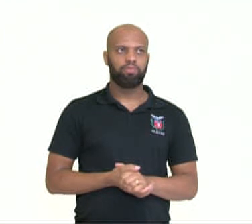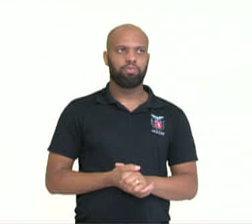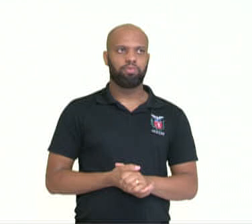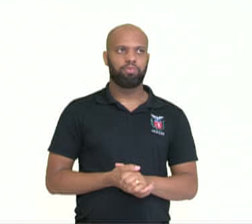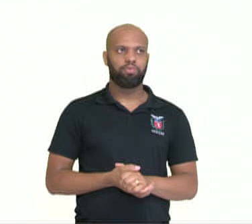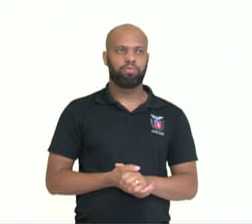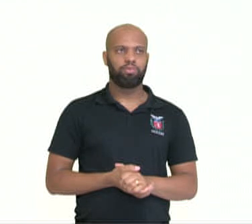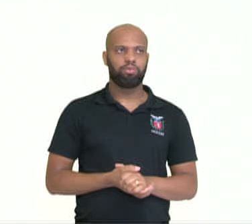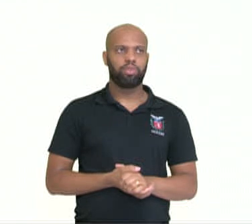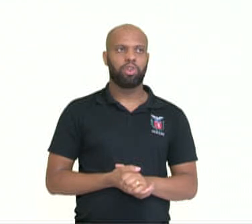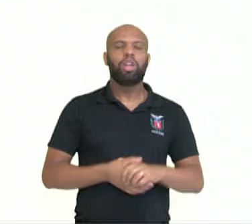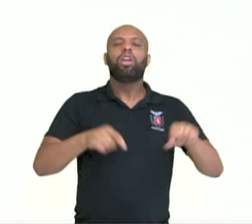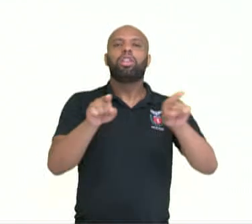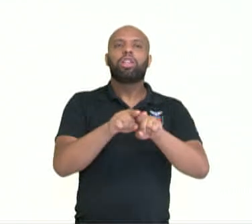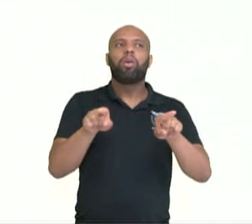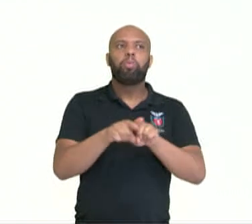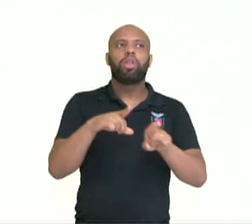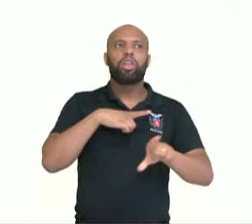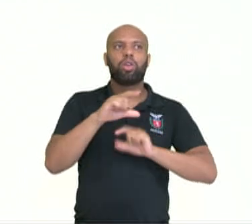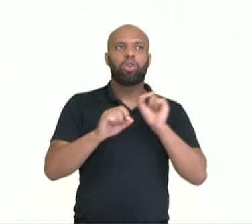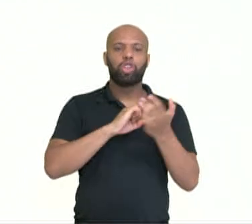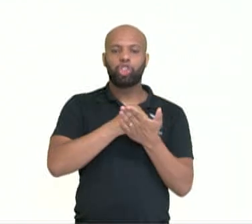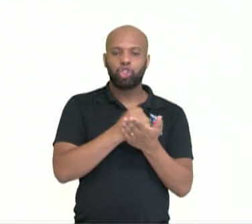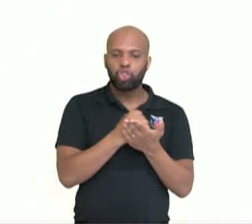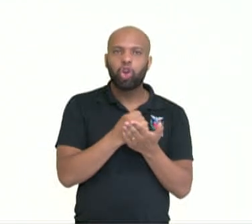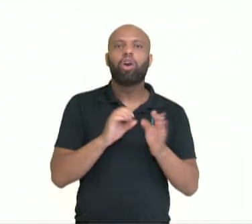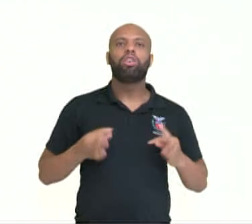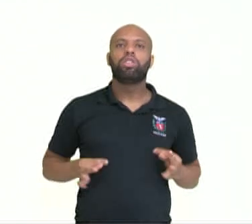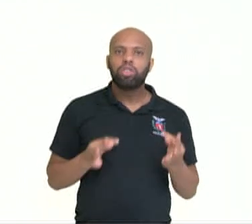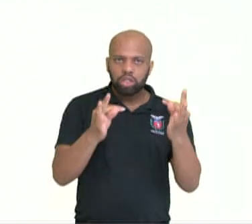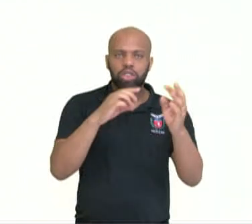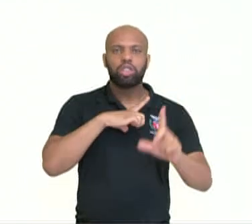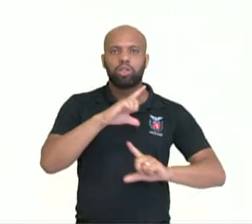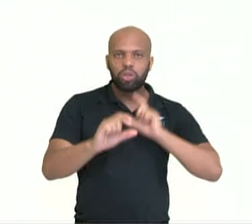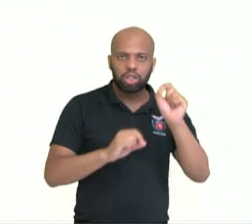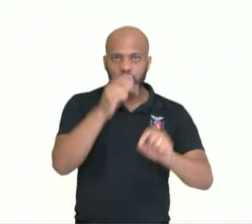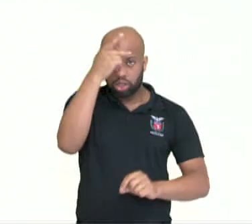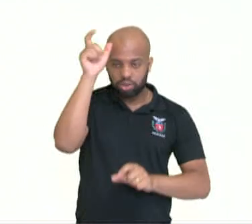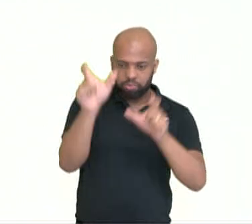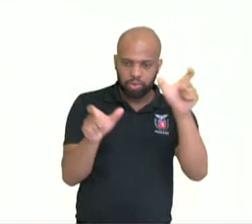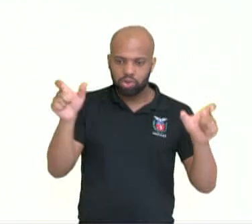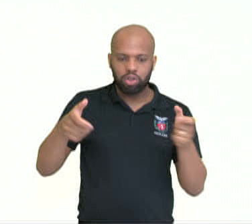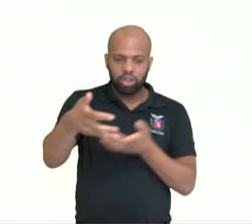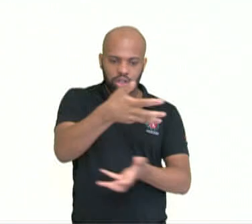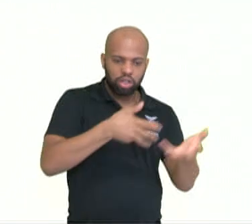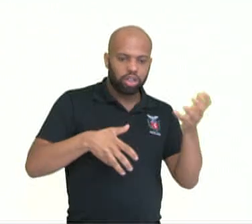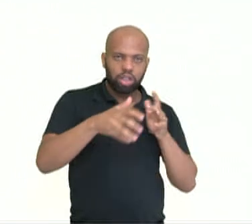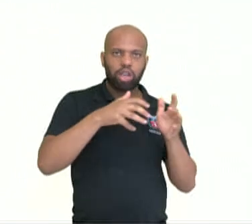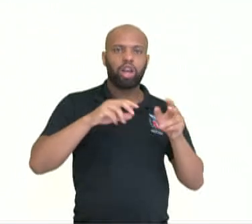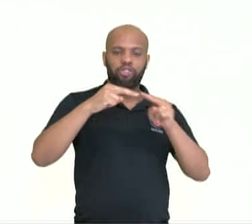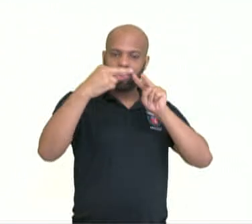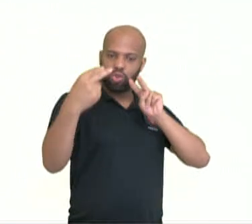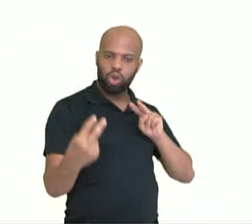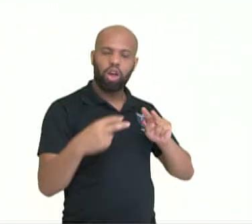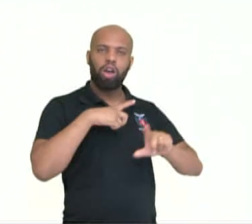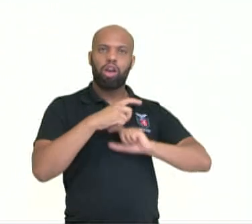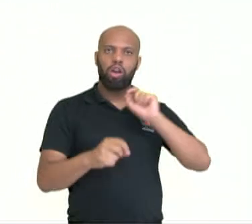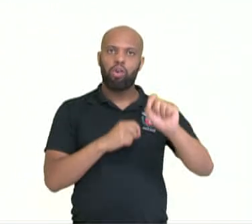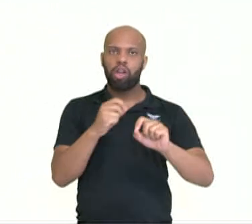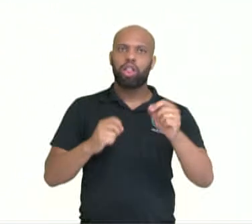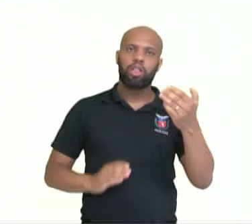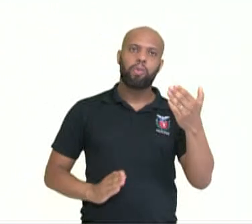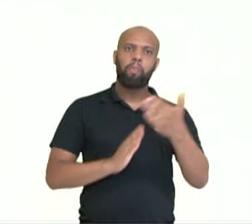10º, que são os jogos eletrônicos, são programas nos quais as pessoas interagem com o objetivo virtualmente, tendo que ultrapassar